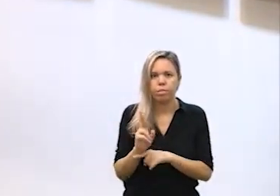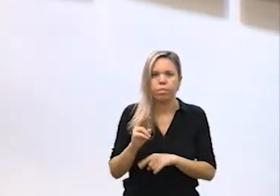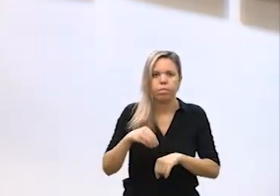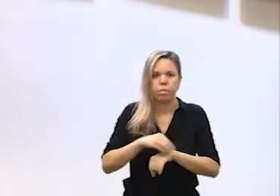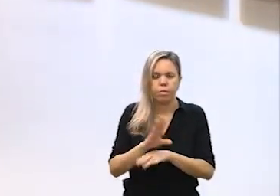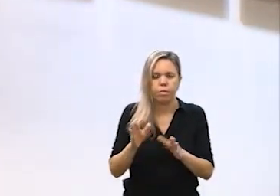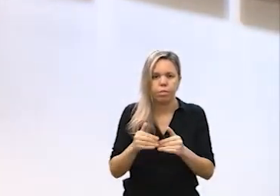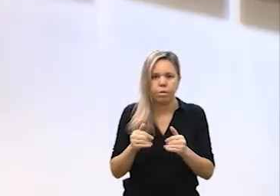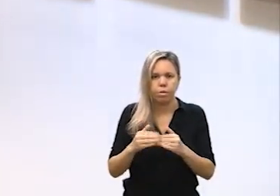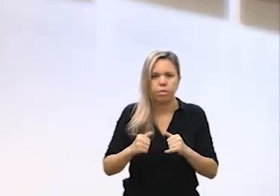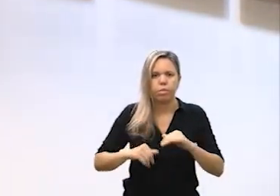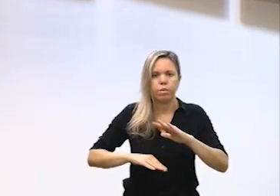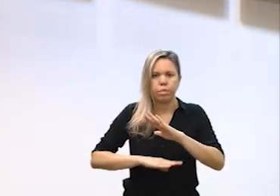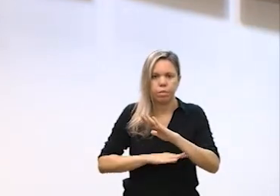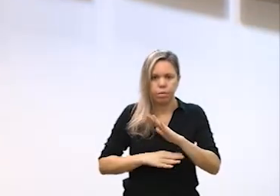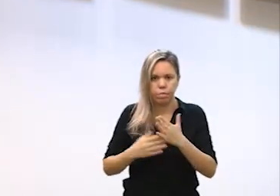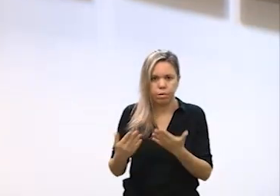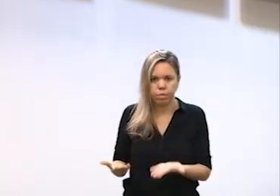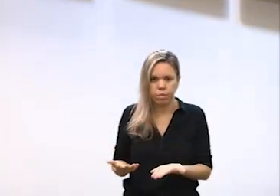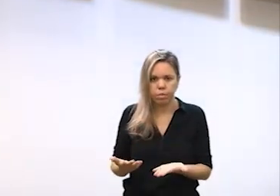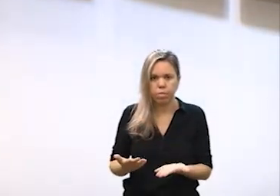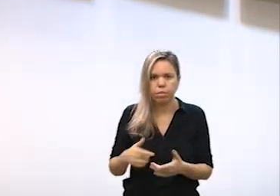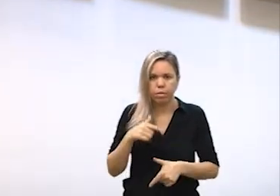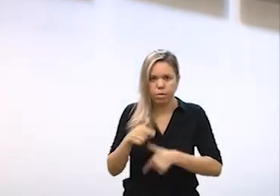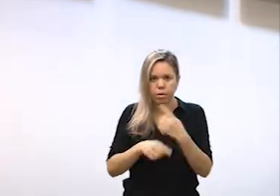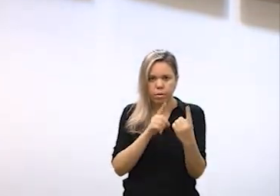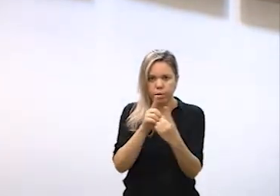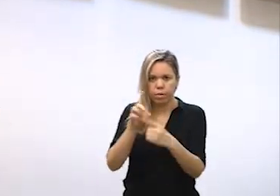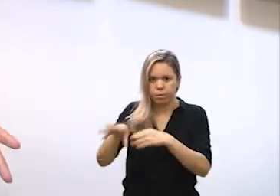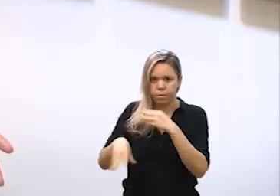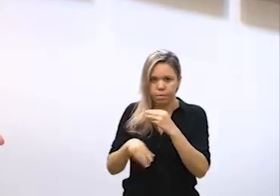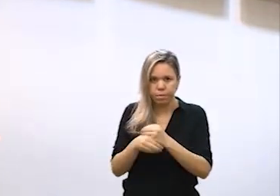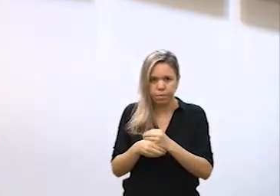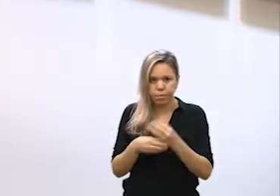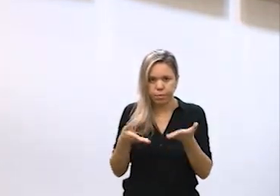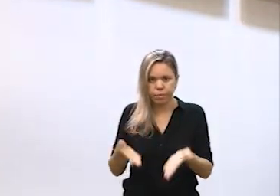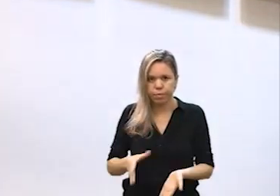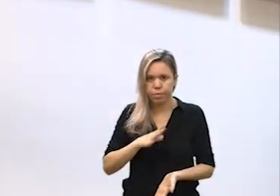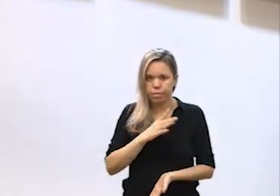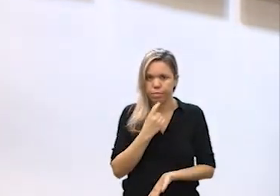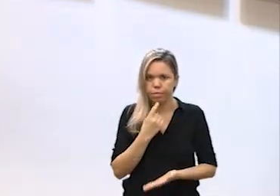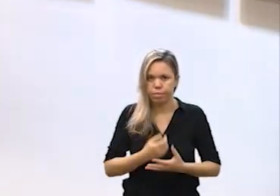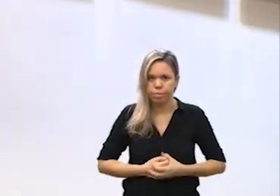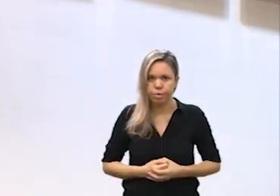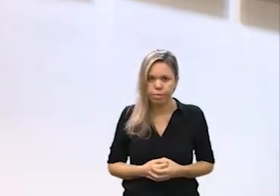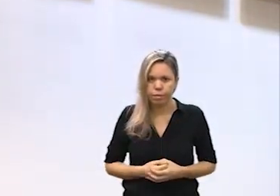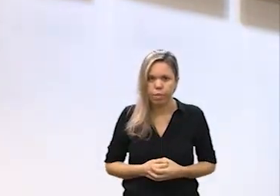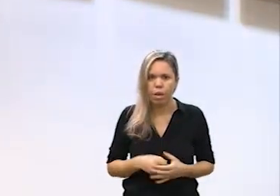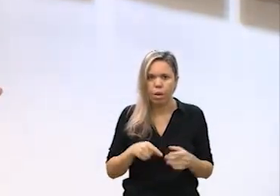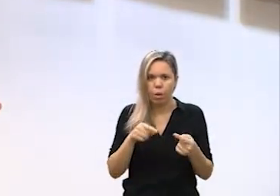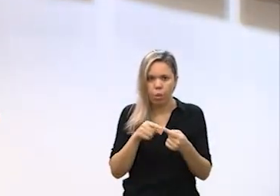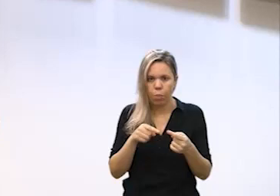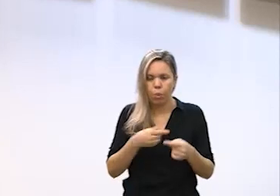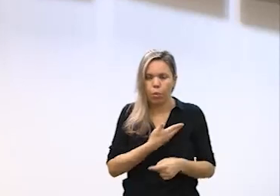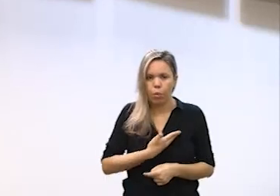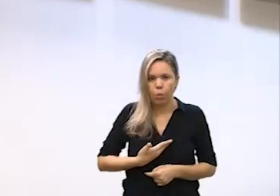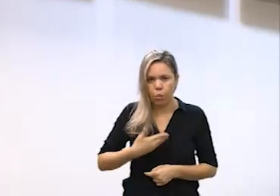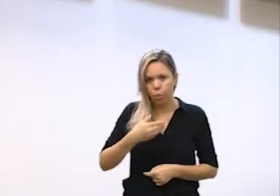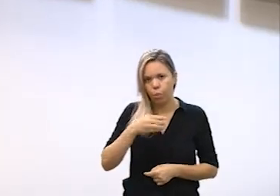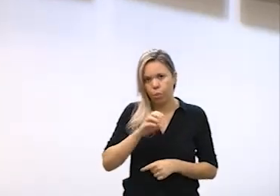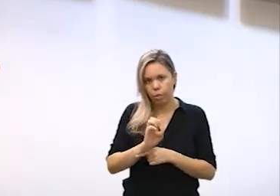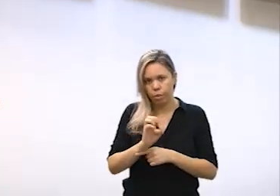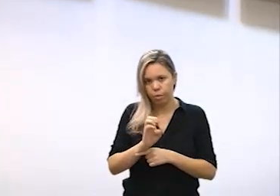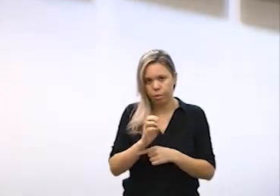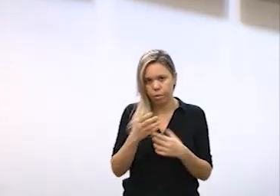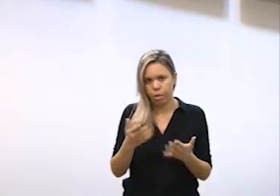para que o serviço seja implantado aqui na cidade. De acordo com o governo estadual, o programa